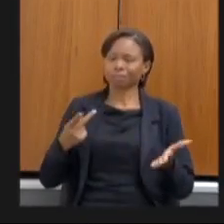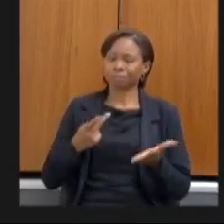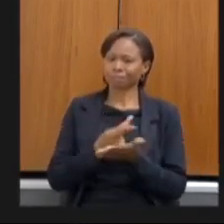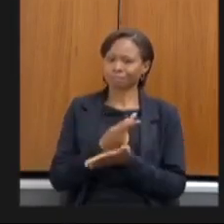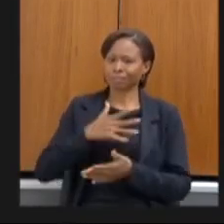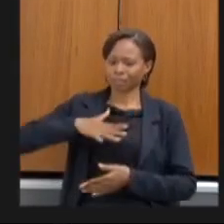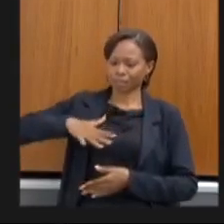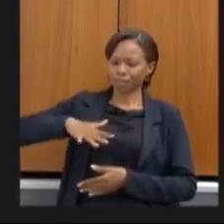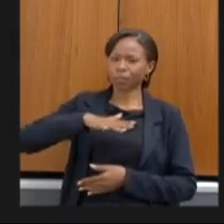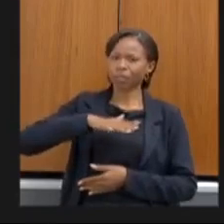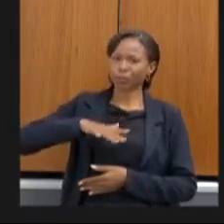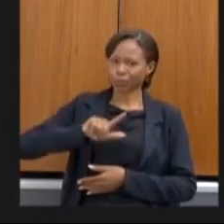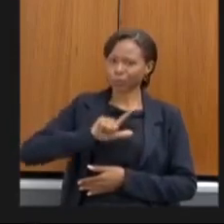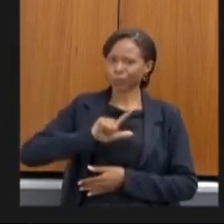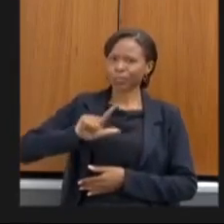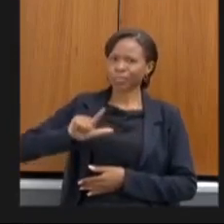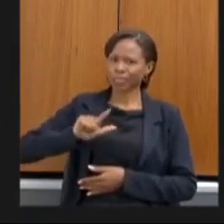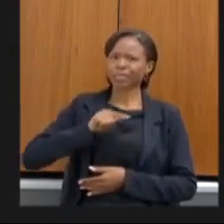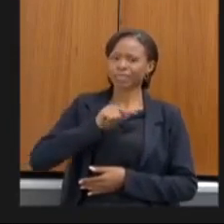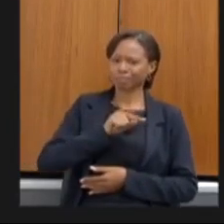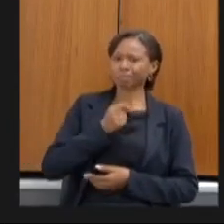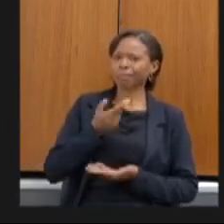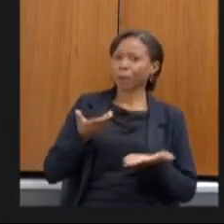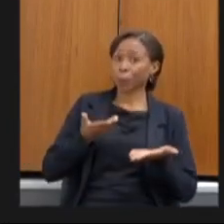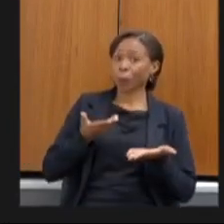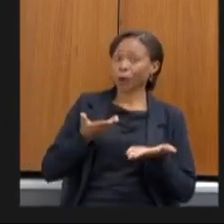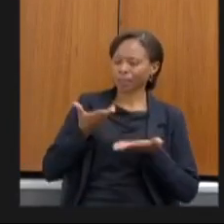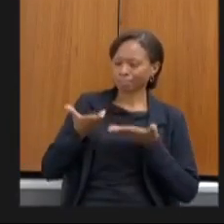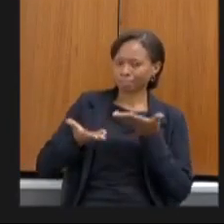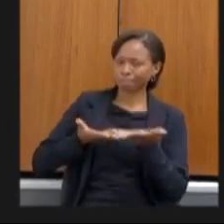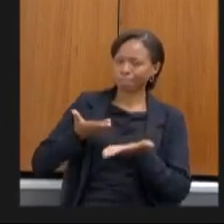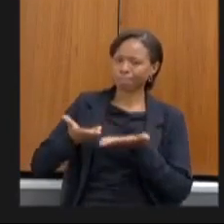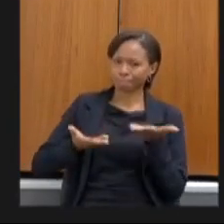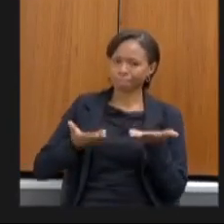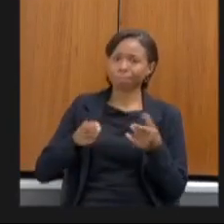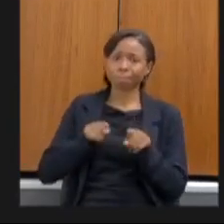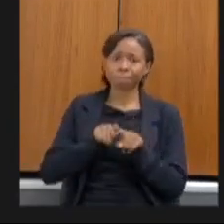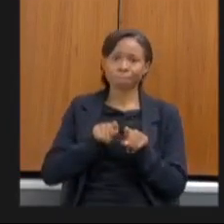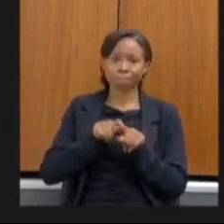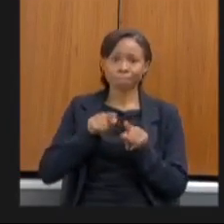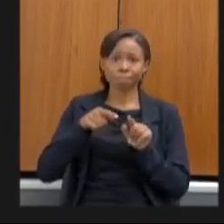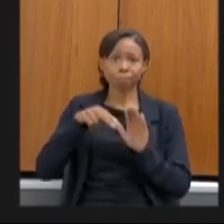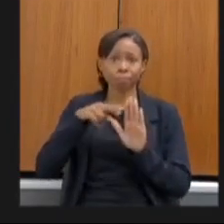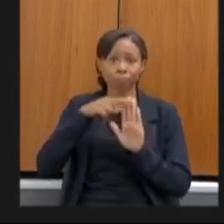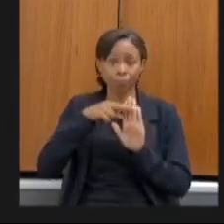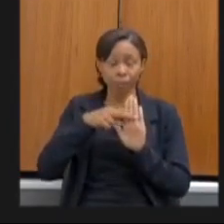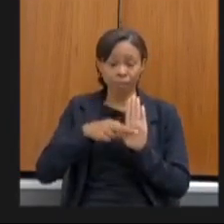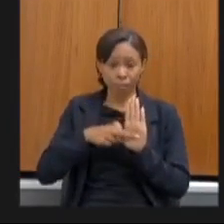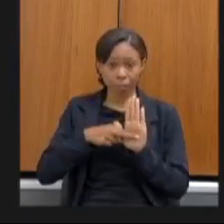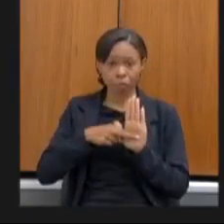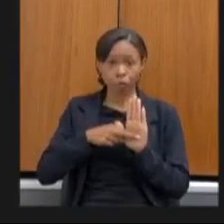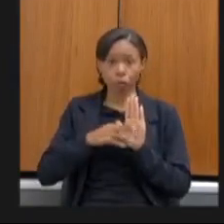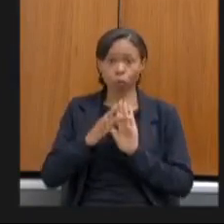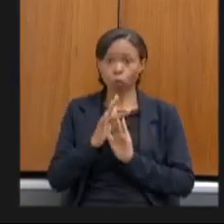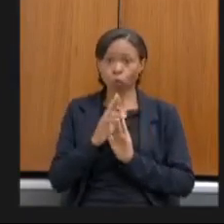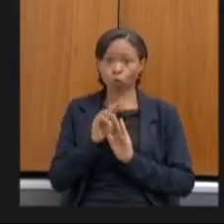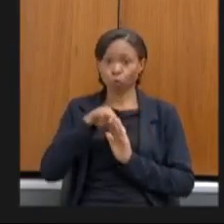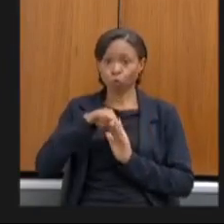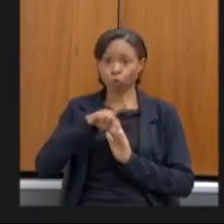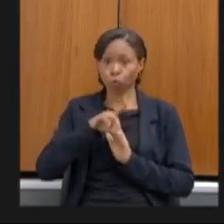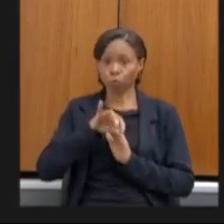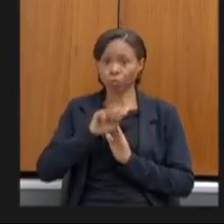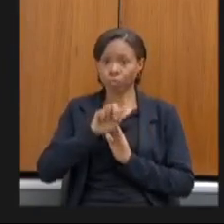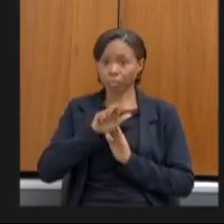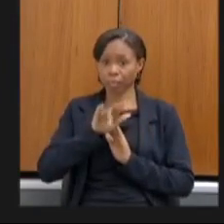tempo na nossa região e eu vou frisar aqui que nós temos a questão da regularização fundiário e